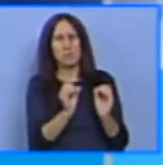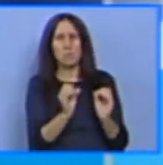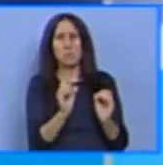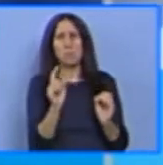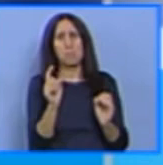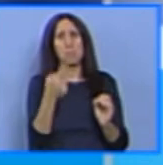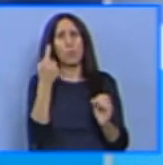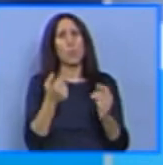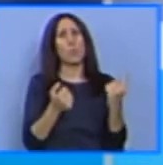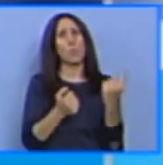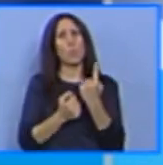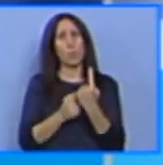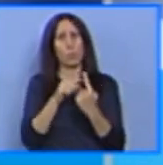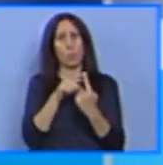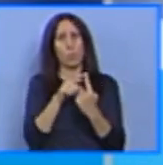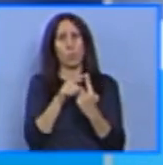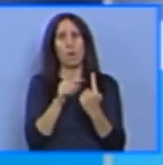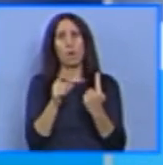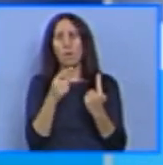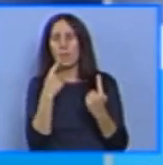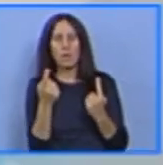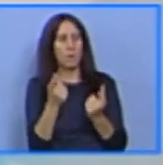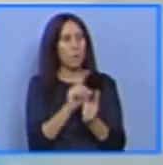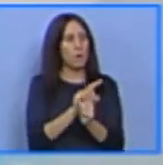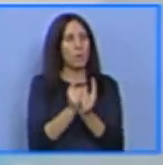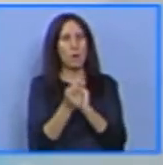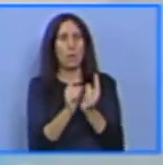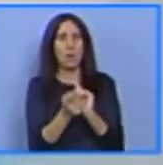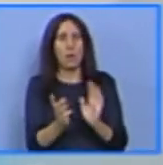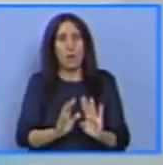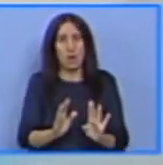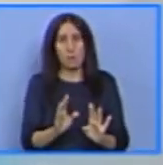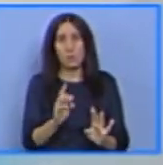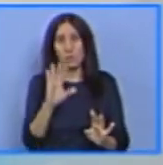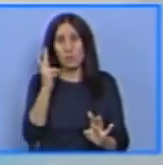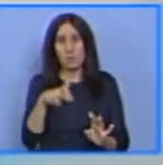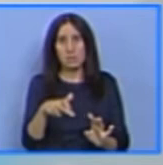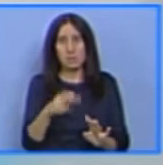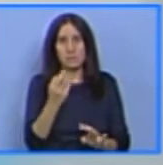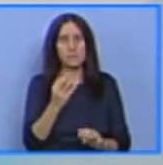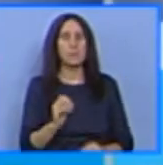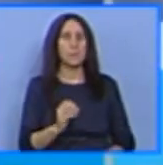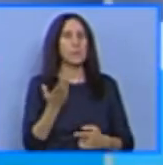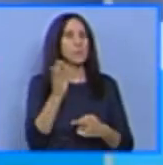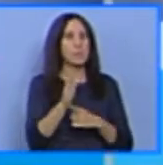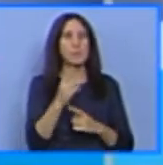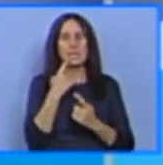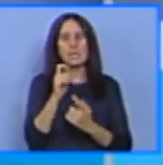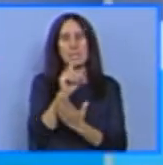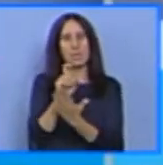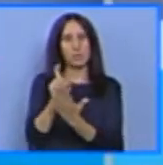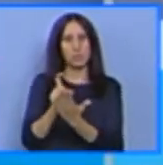um. Desde logo evitava-se qualquer tipo de contradição entre eles, que aliás acontece. Depois, por exemplo, nos próprios inquéritos, que